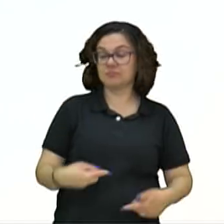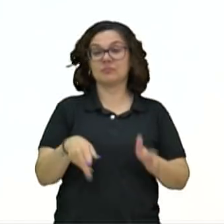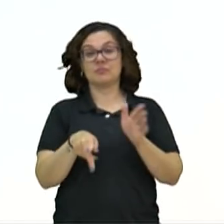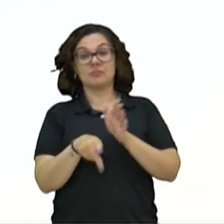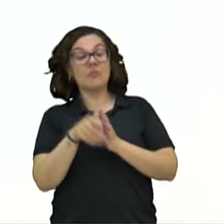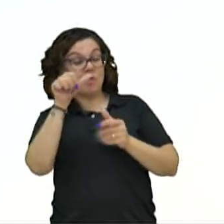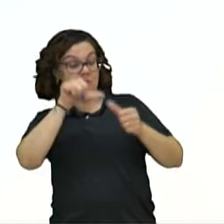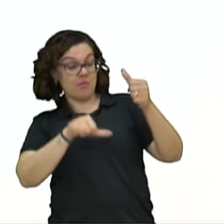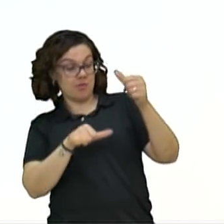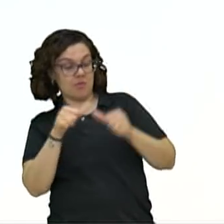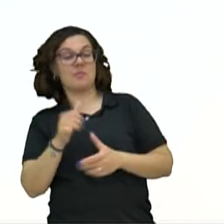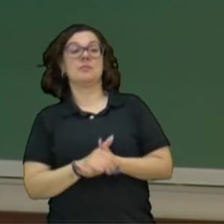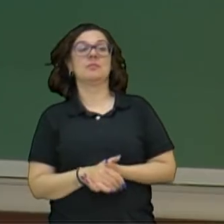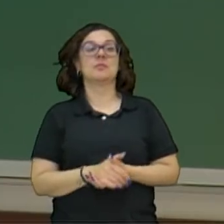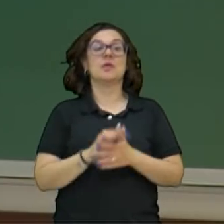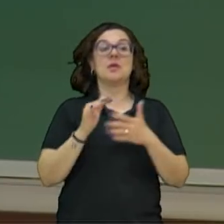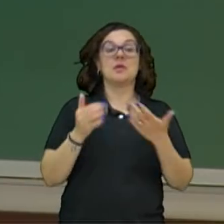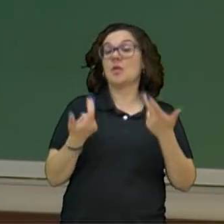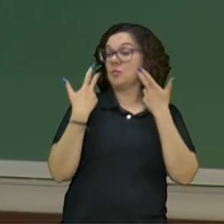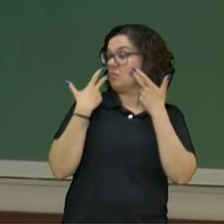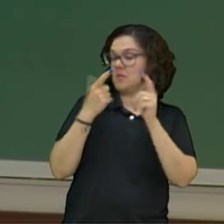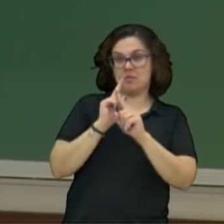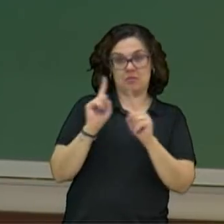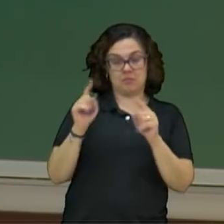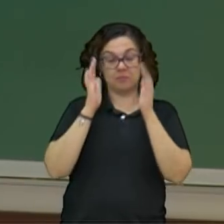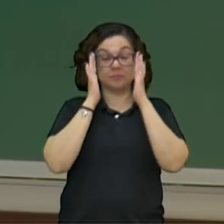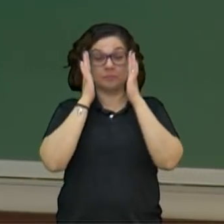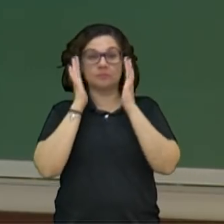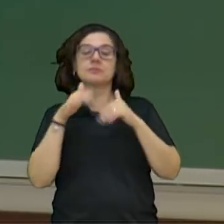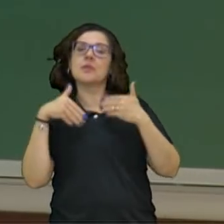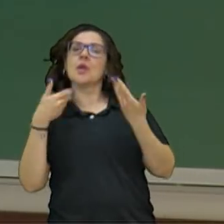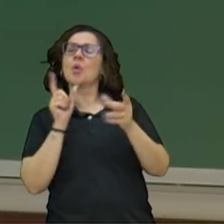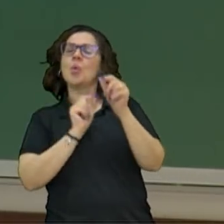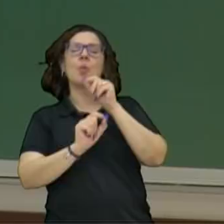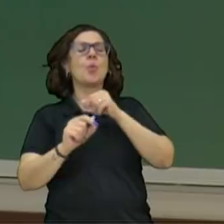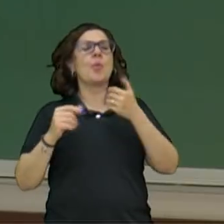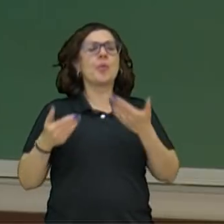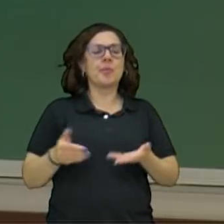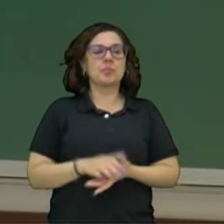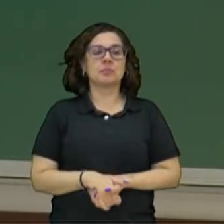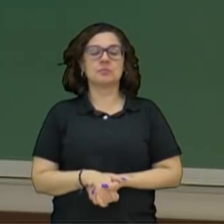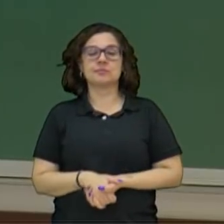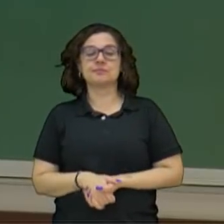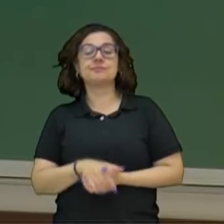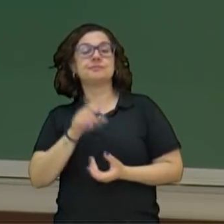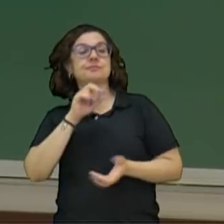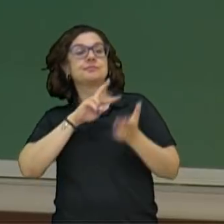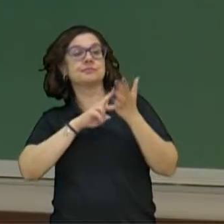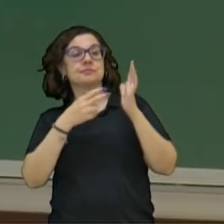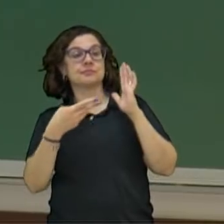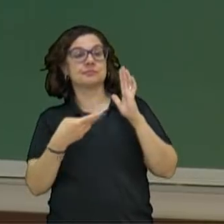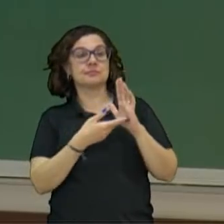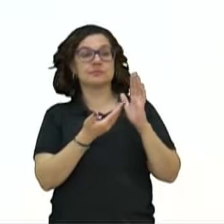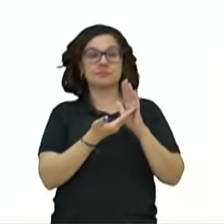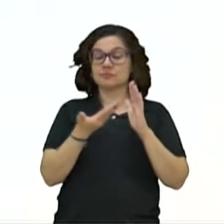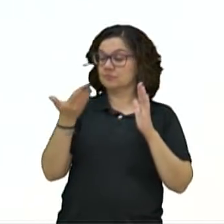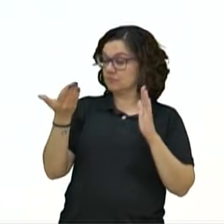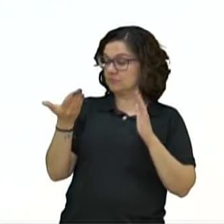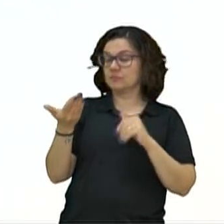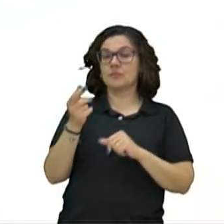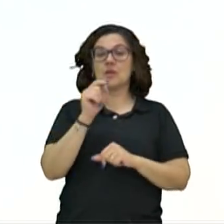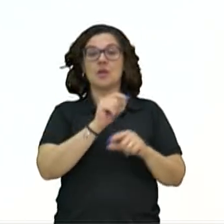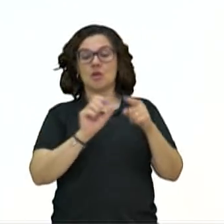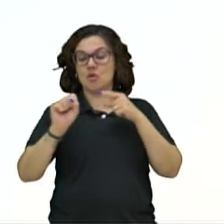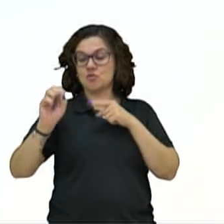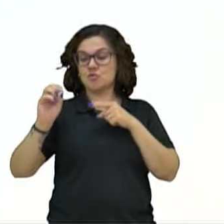imune, tá? Sem ser, né, da forma natural, tá? E como seria isso? Através de soros